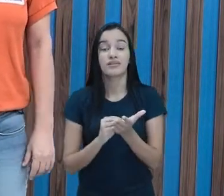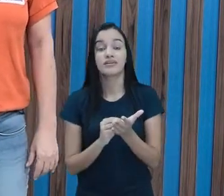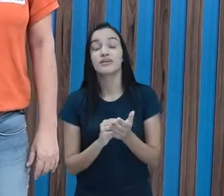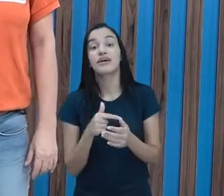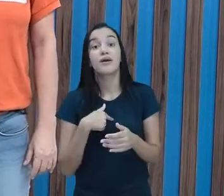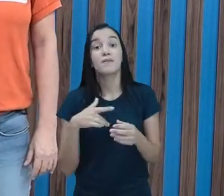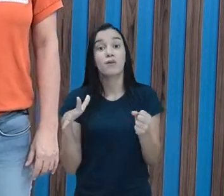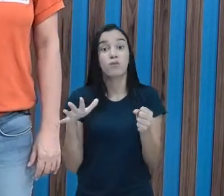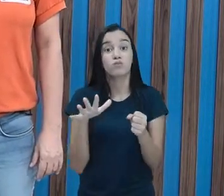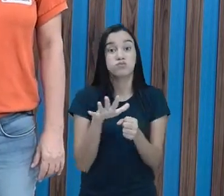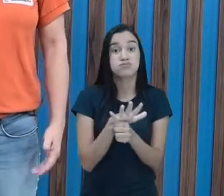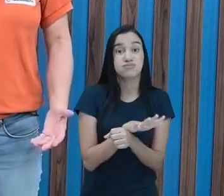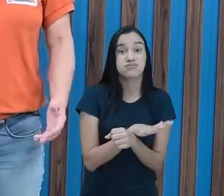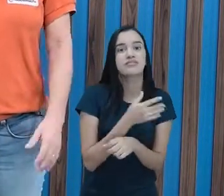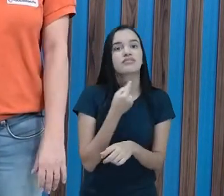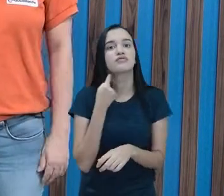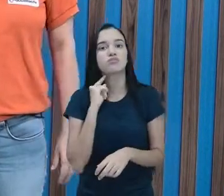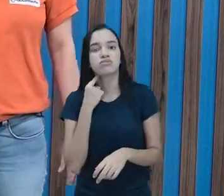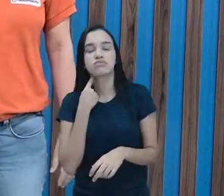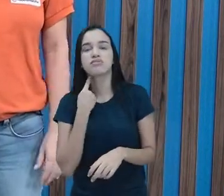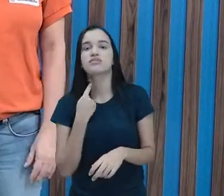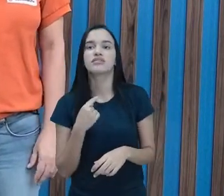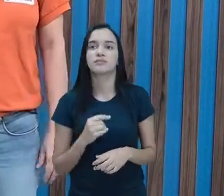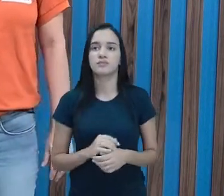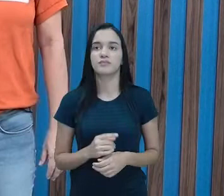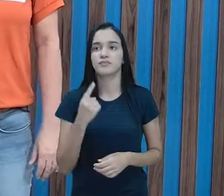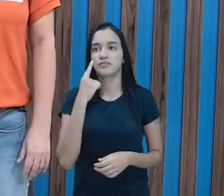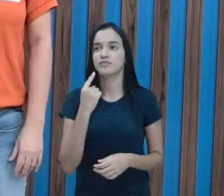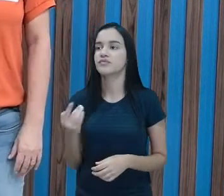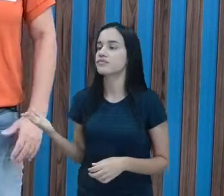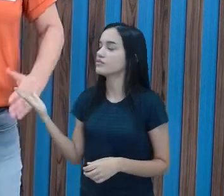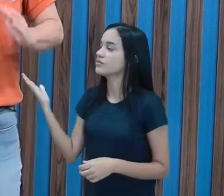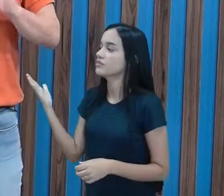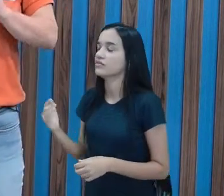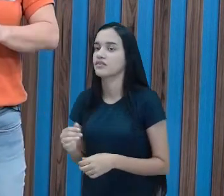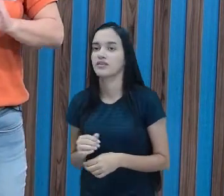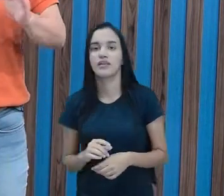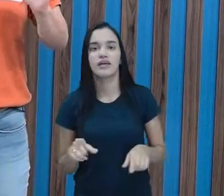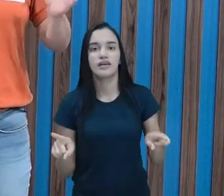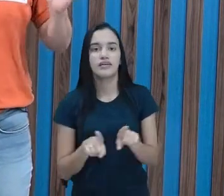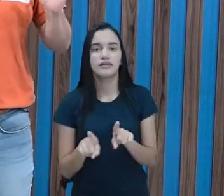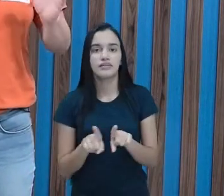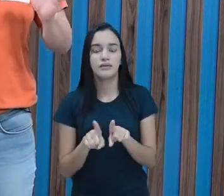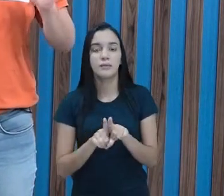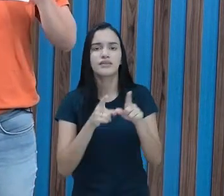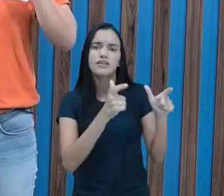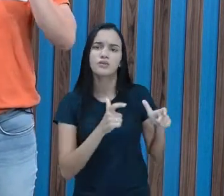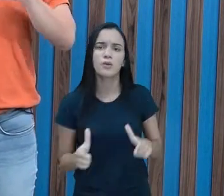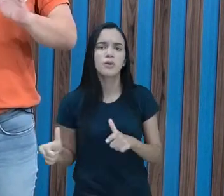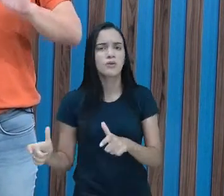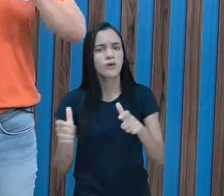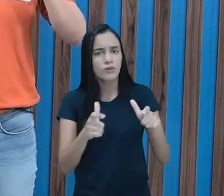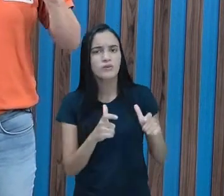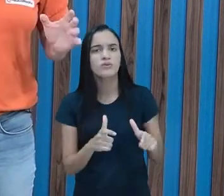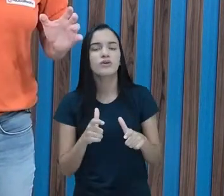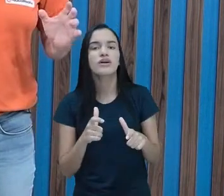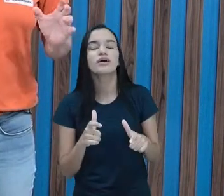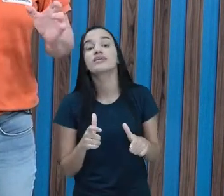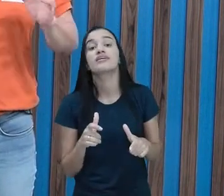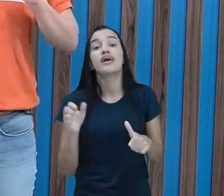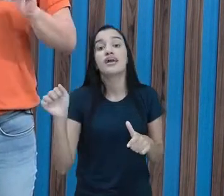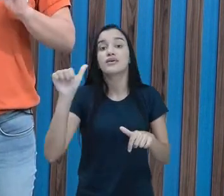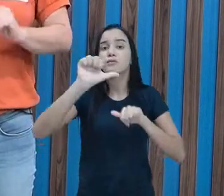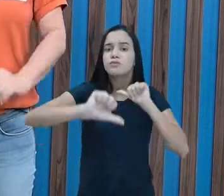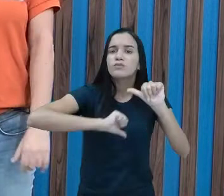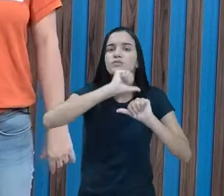lixo. Olha as enchentes, acabei de falar sobre isso. Então, também tem aqueles lugares em que a paisagem foi